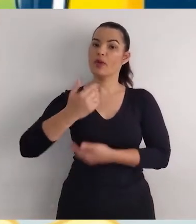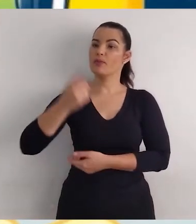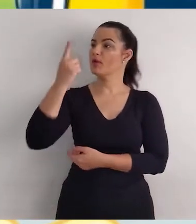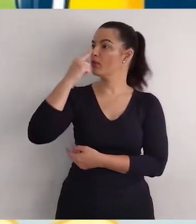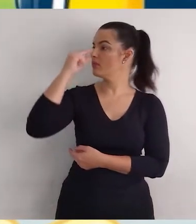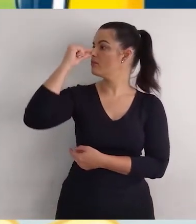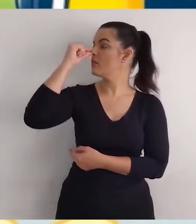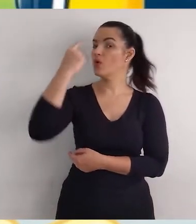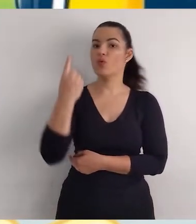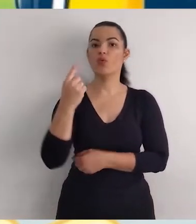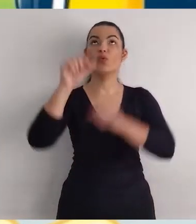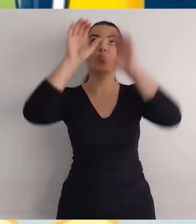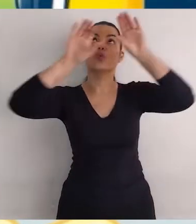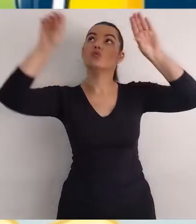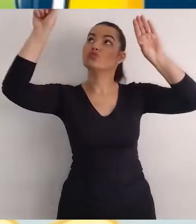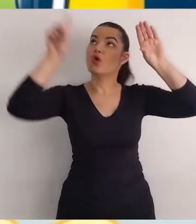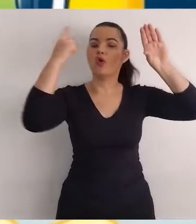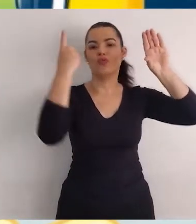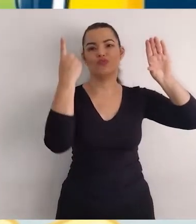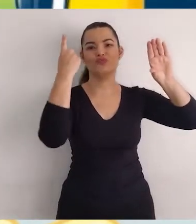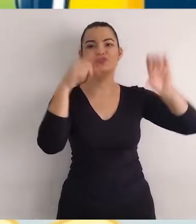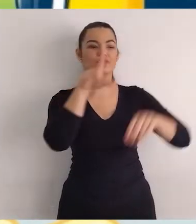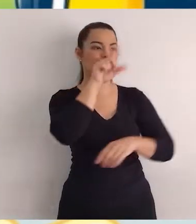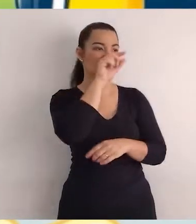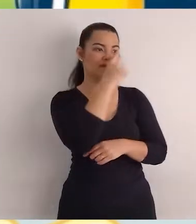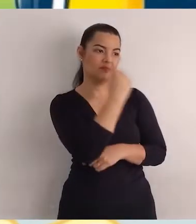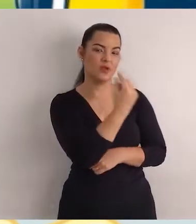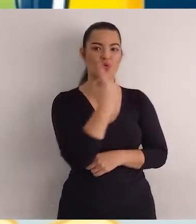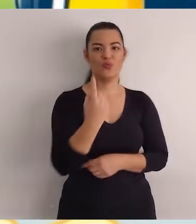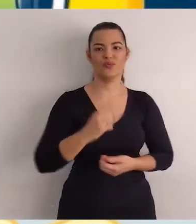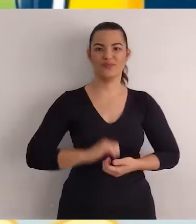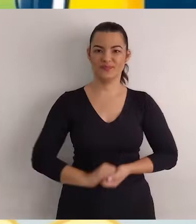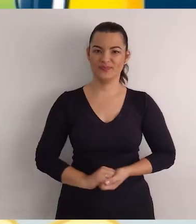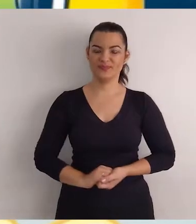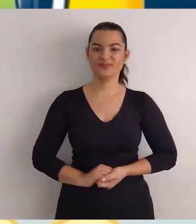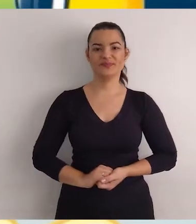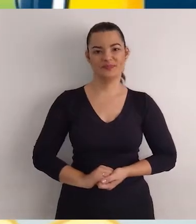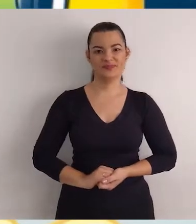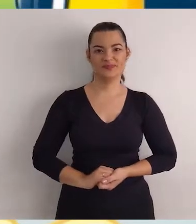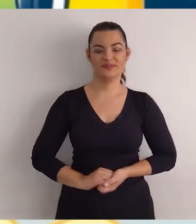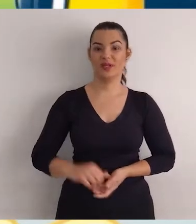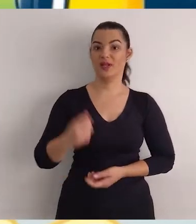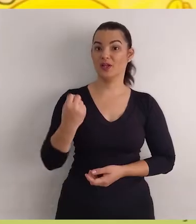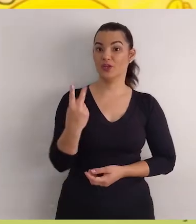Um é o nariz do bebê, o sol no céu e o bico do pássaro.